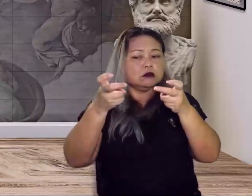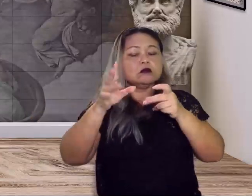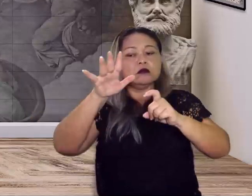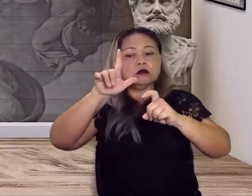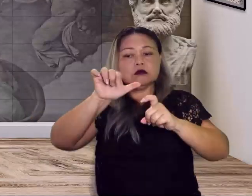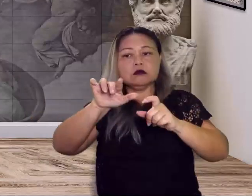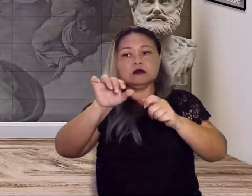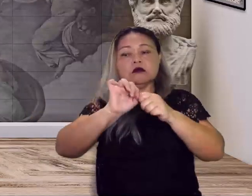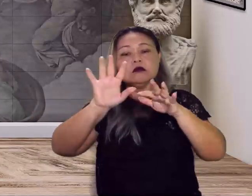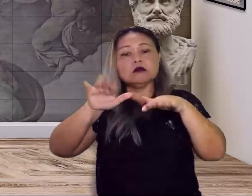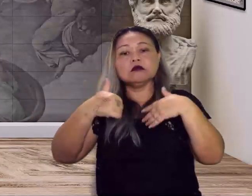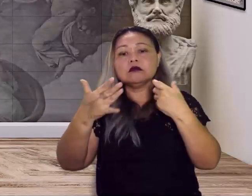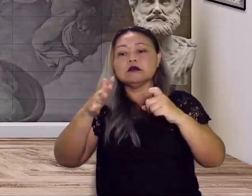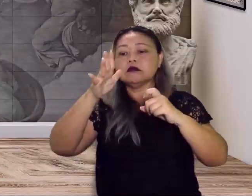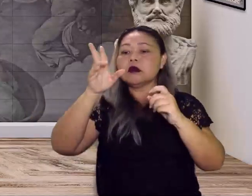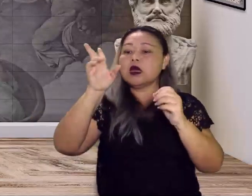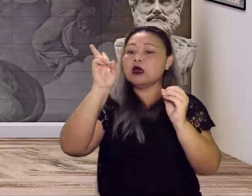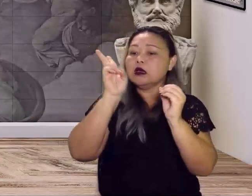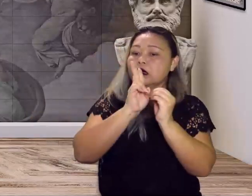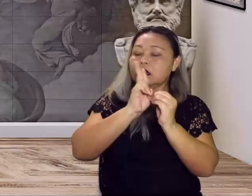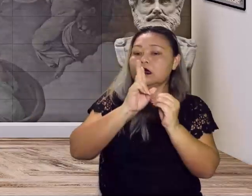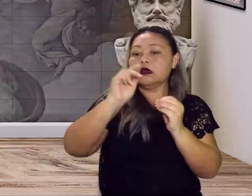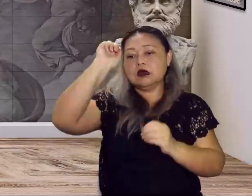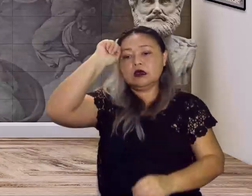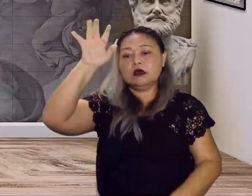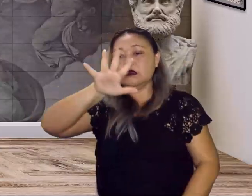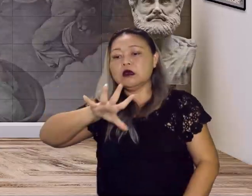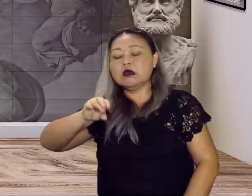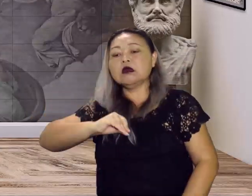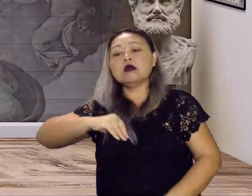lenda indígena e africana no